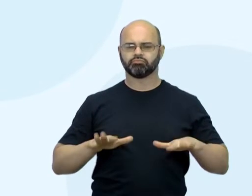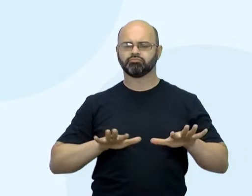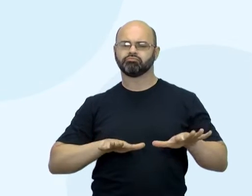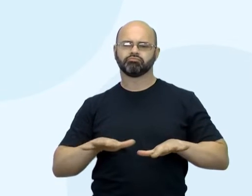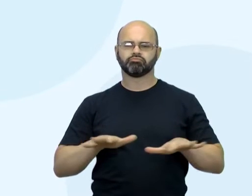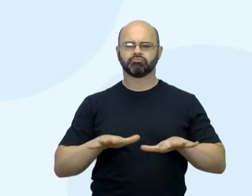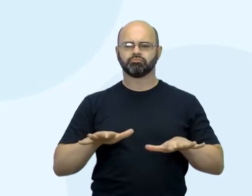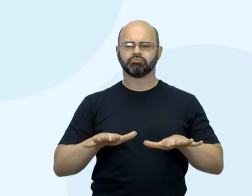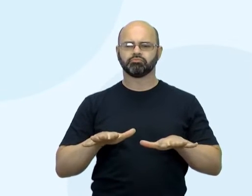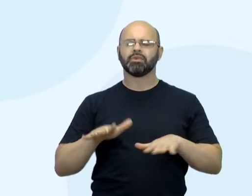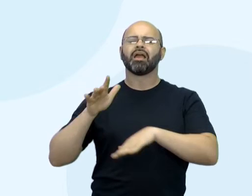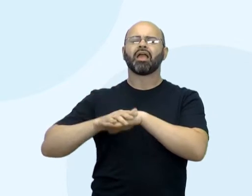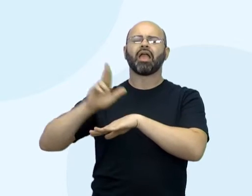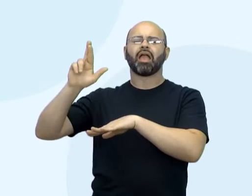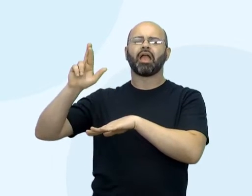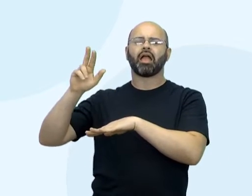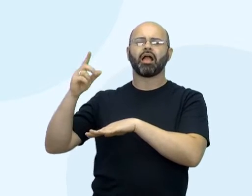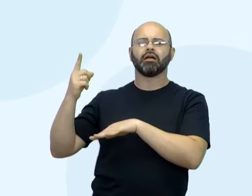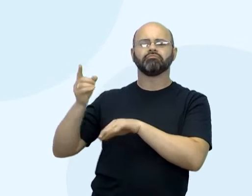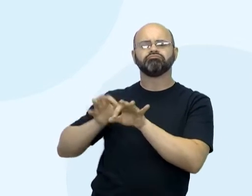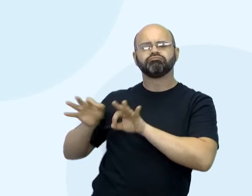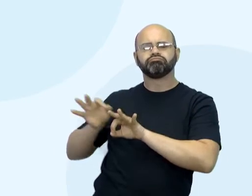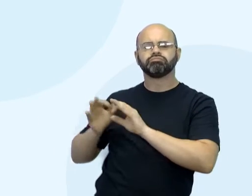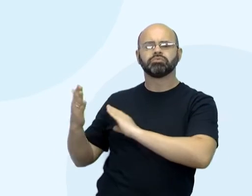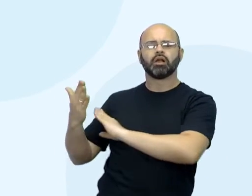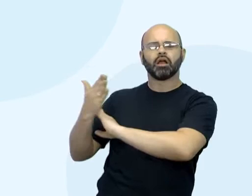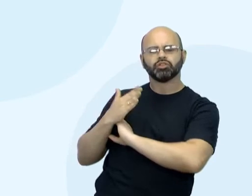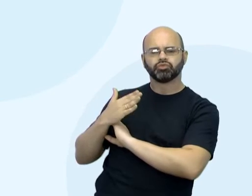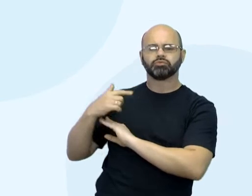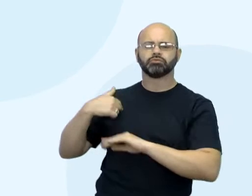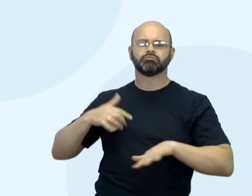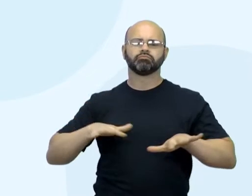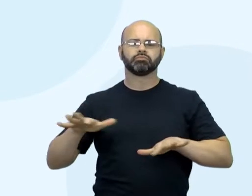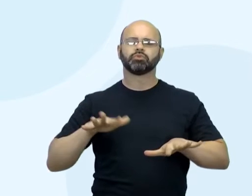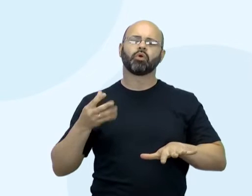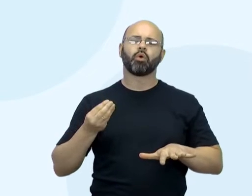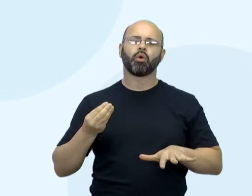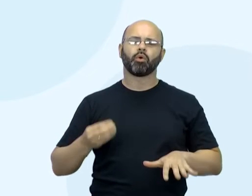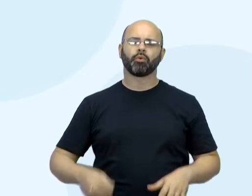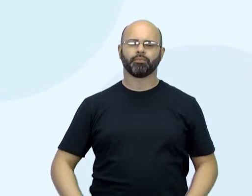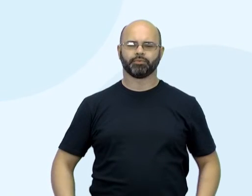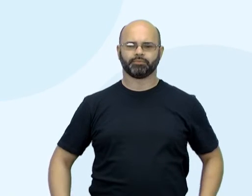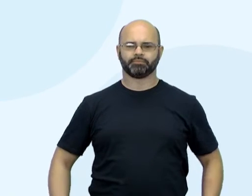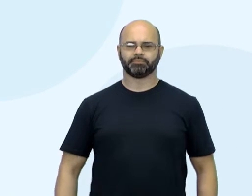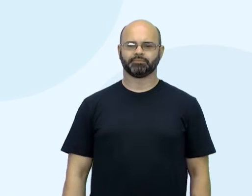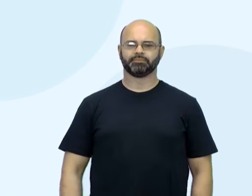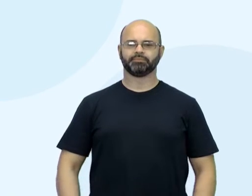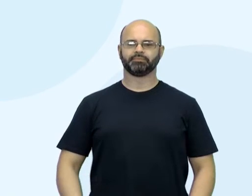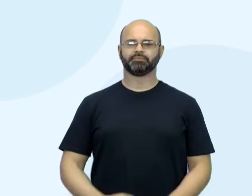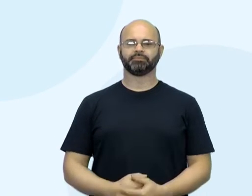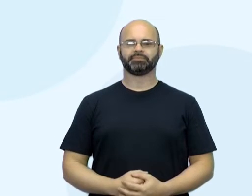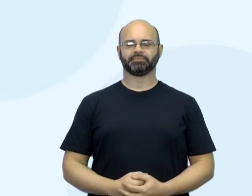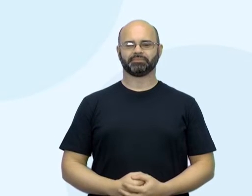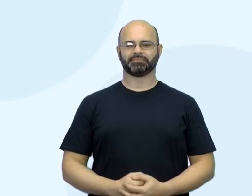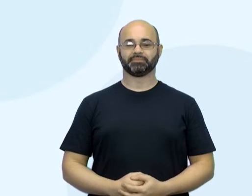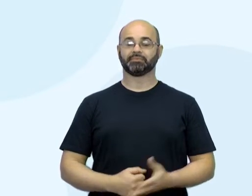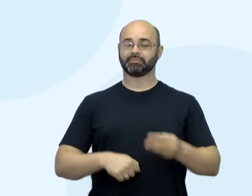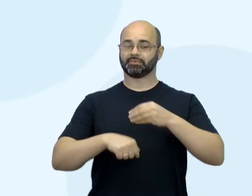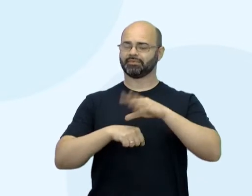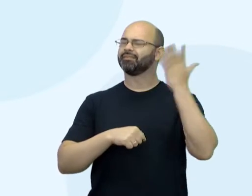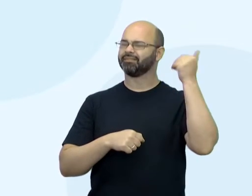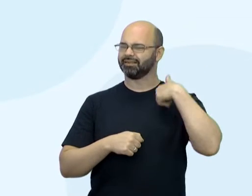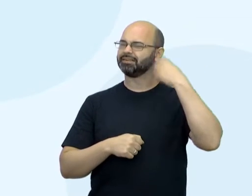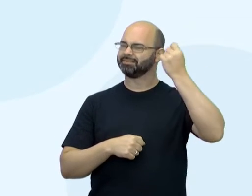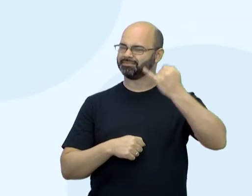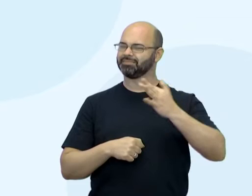como você viu, em aulas que a gente já explanou, mas a gente faz uma revisãozinha rápida aqui. Está aqui a dica, então,